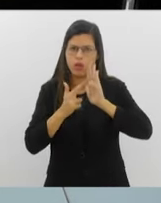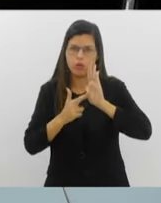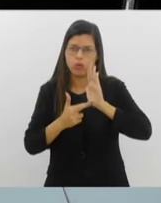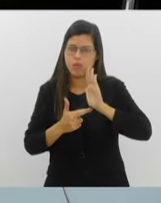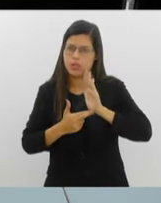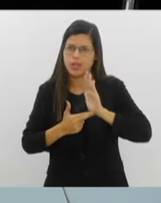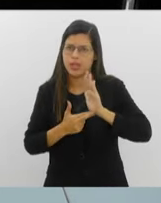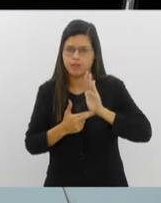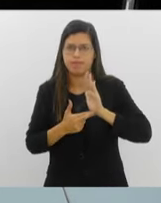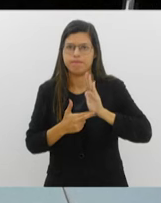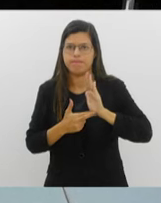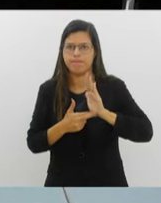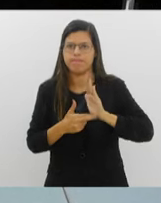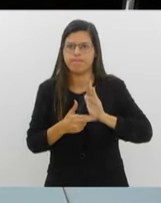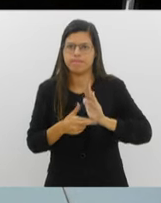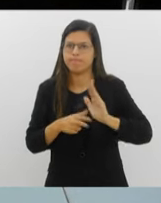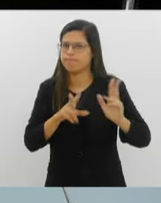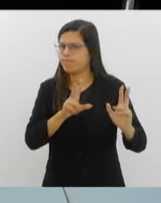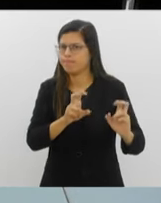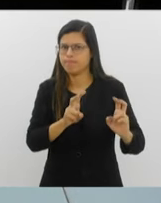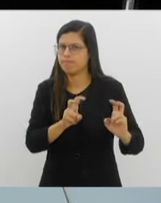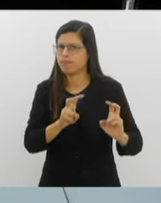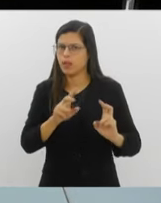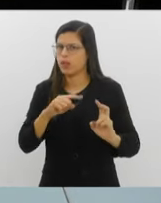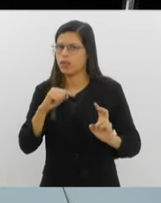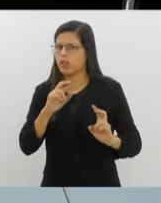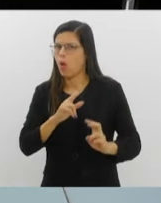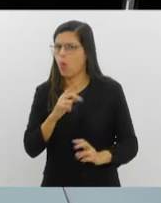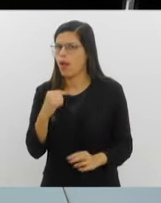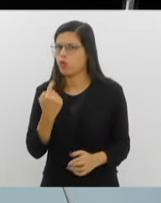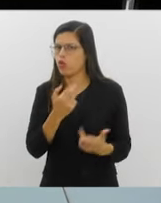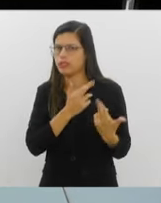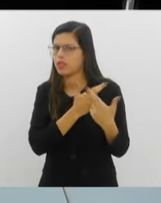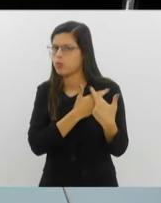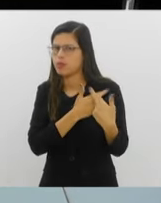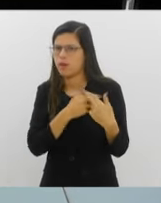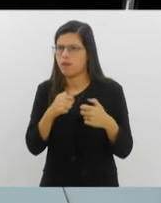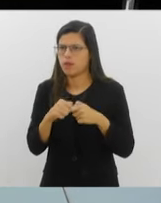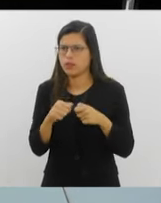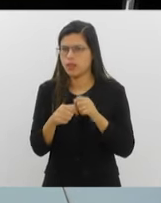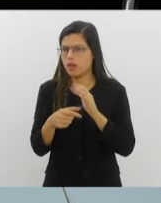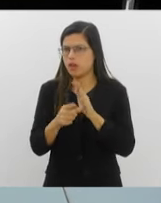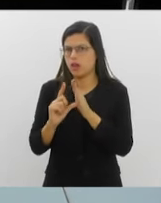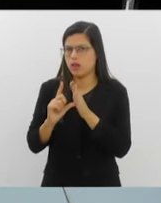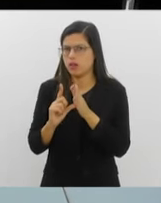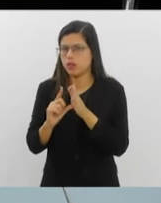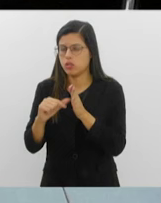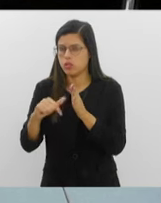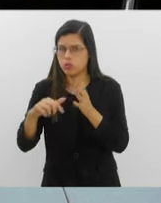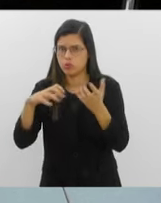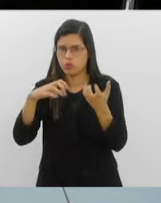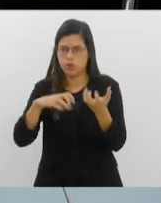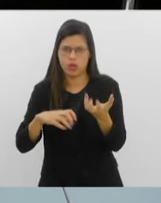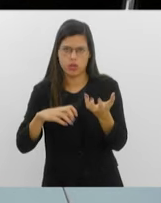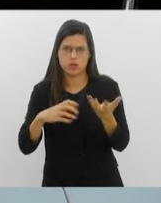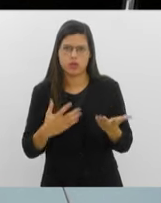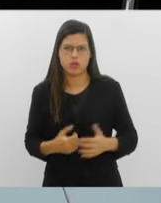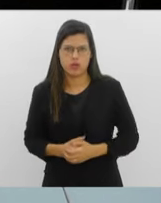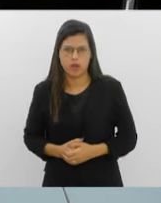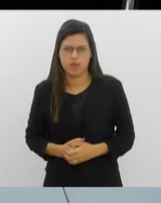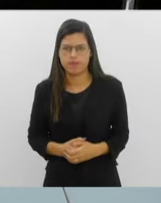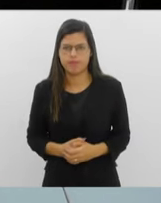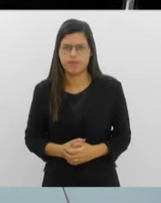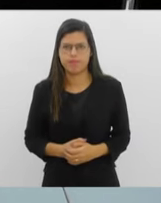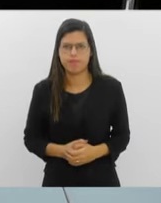matéria. Não compete a nós fazê-lo antes da manifestação do Congresso Nacional. E nós